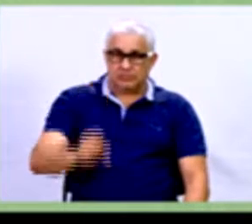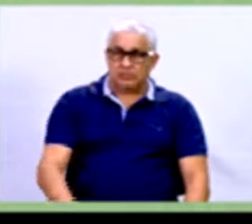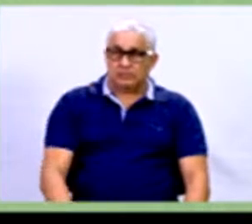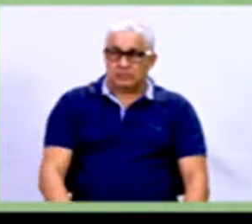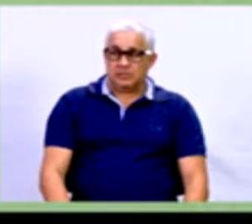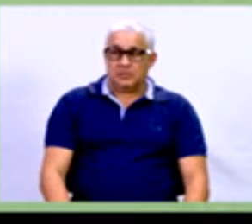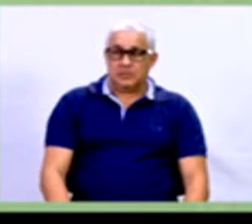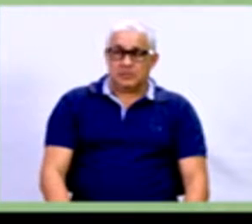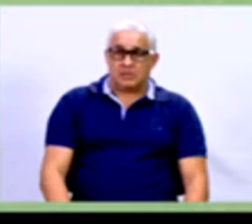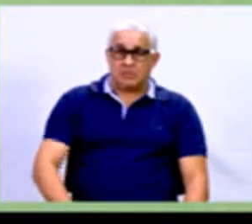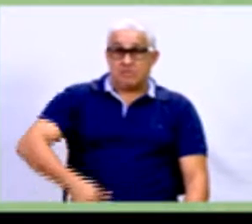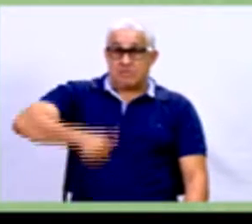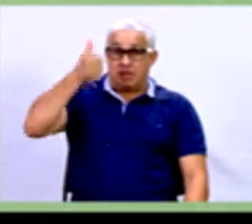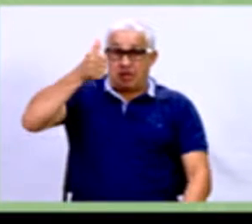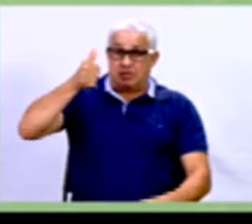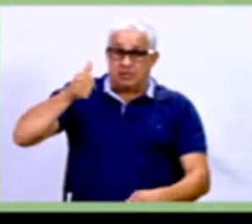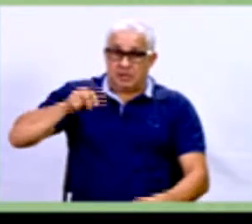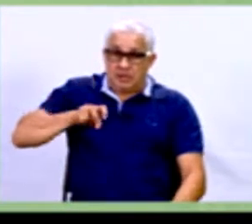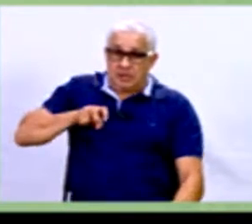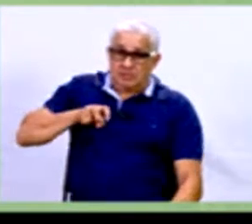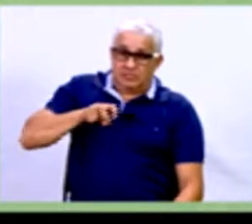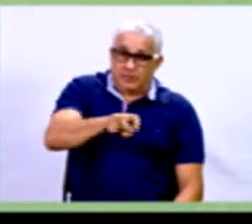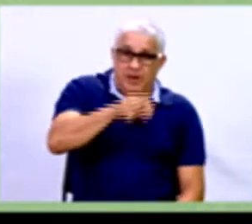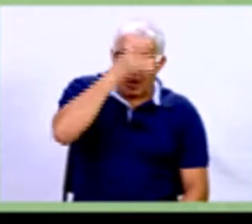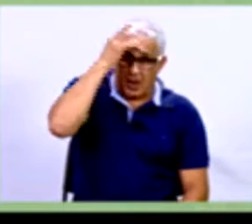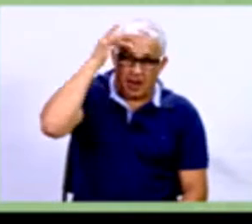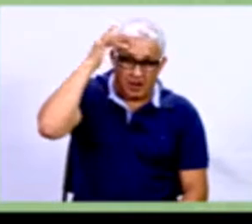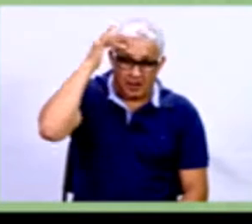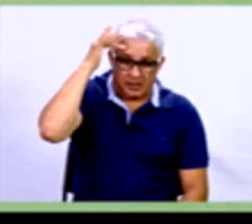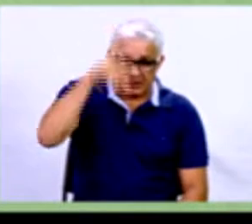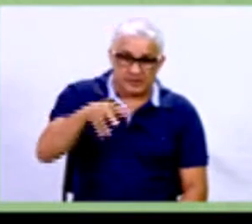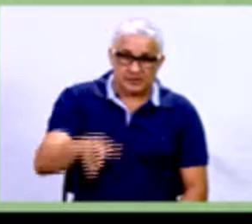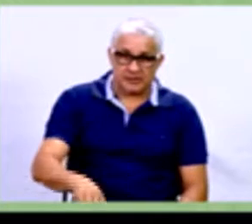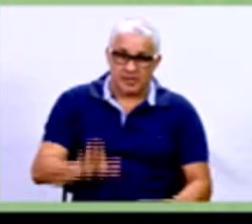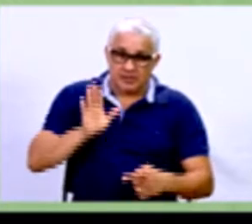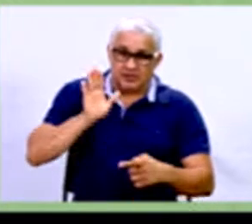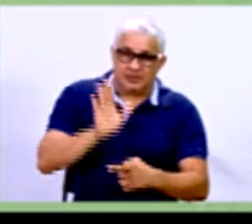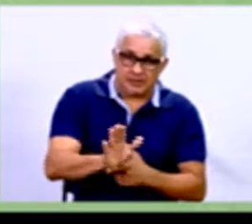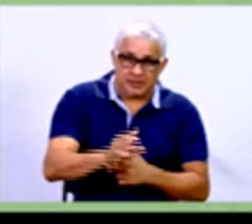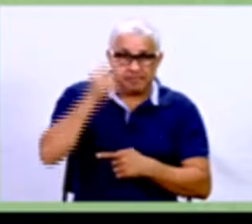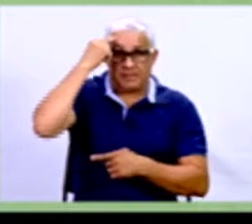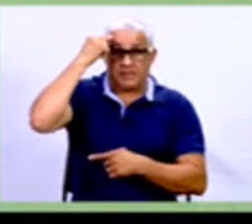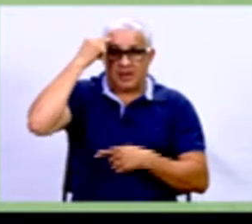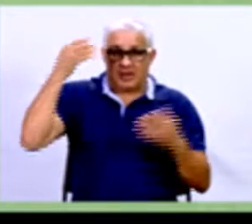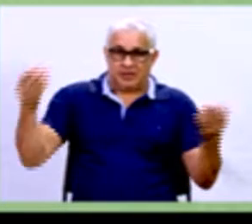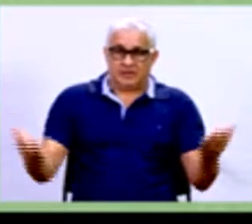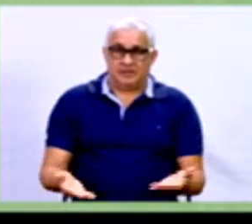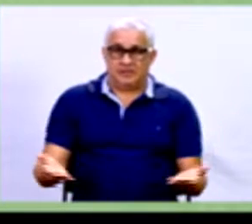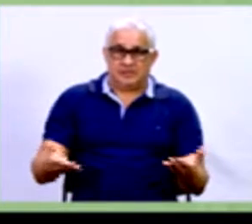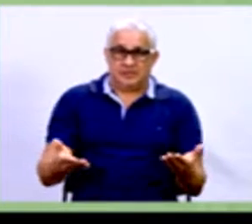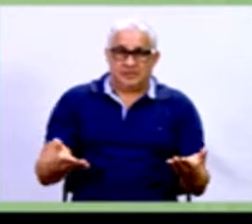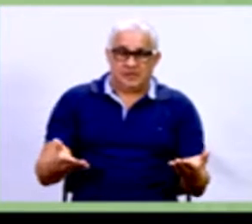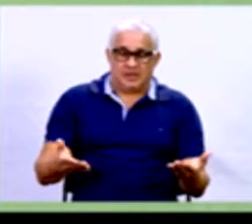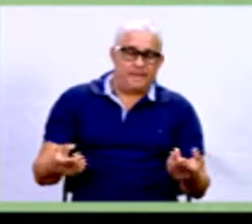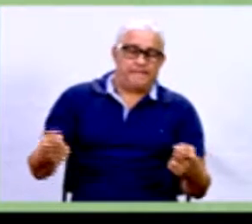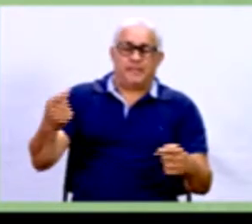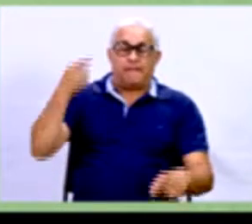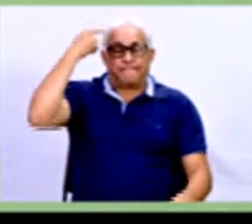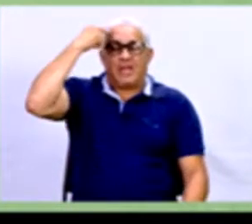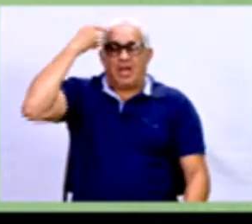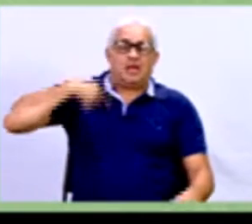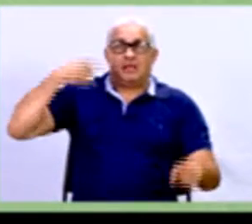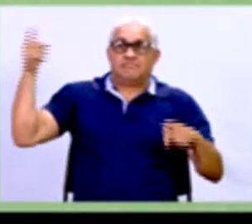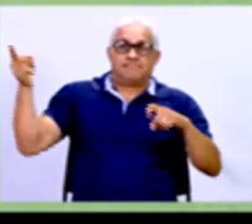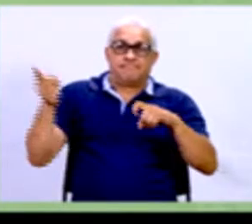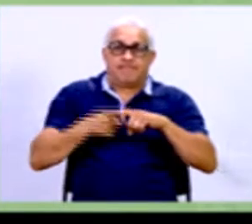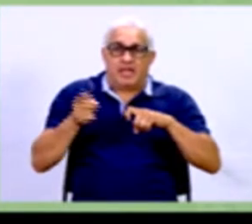primeiros atendimentos prestados à vítima. Então, não pense você... Baixou agora o espírito de uma médica na